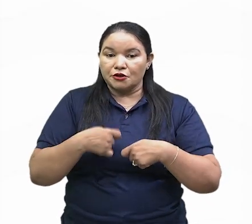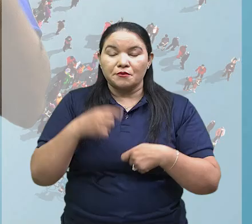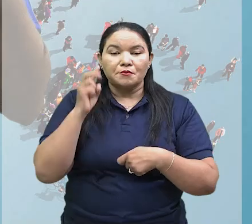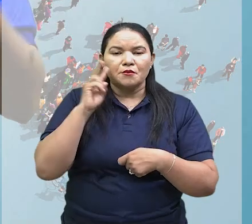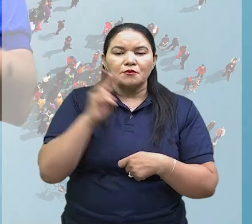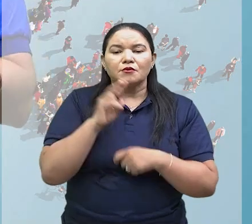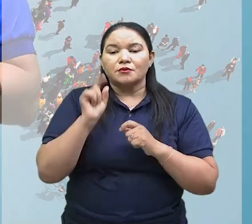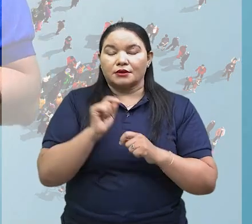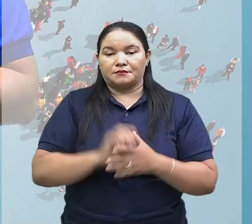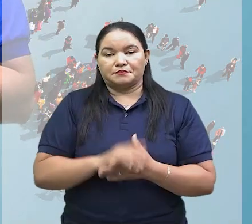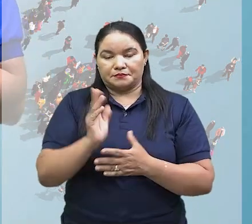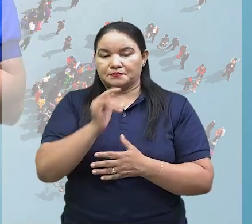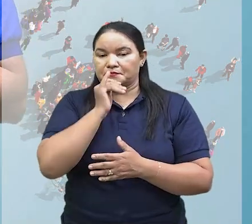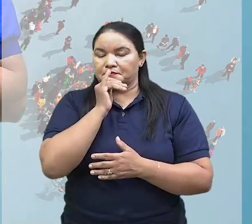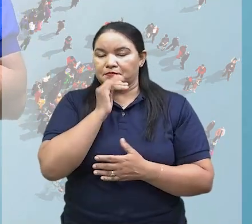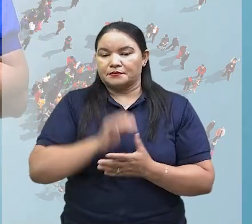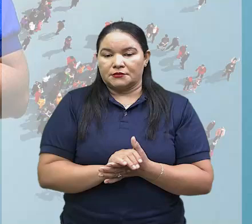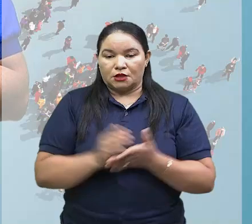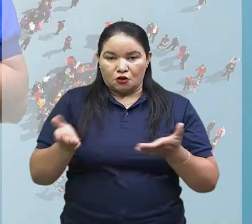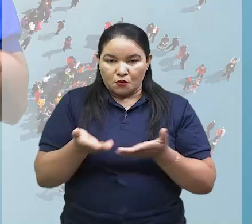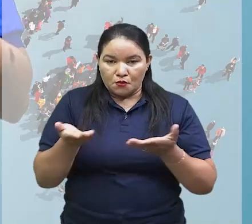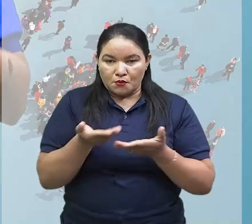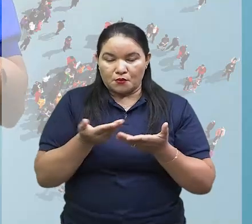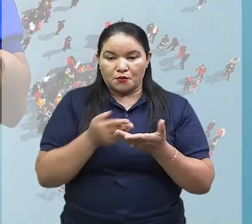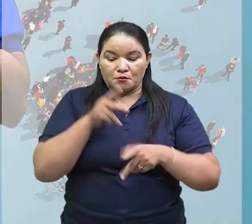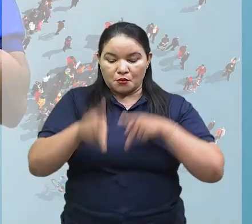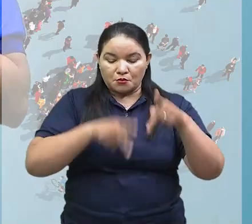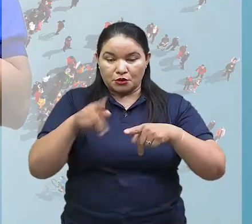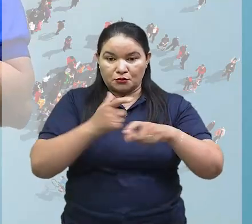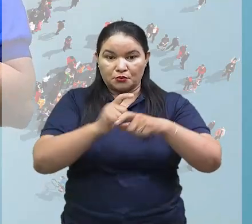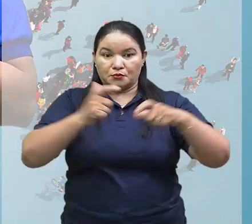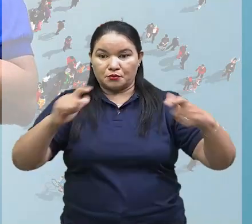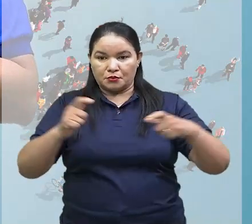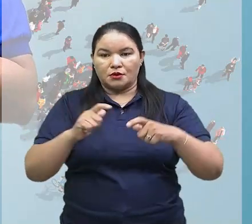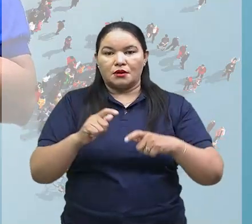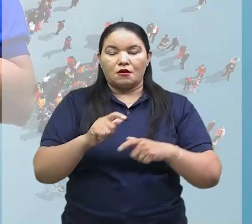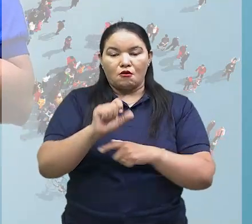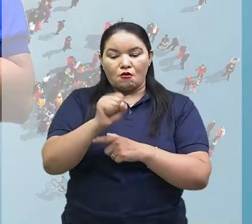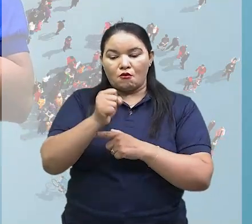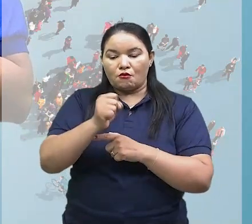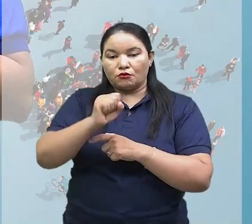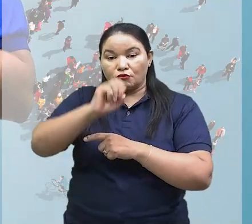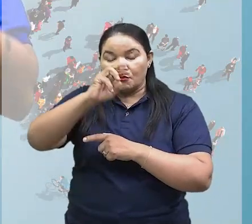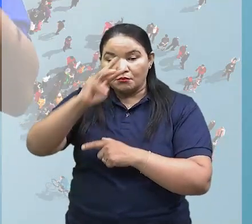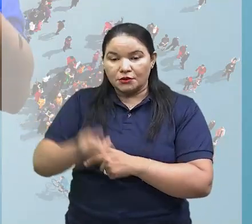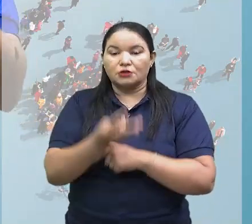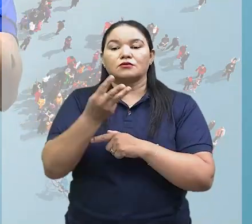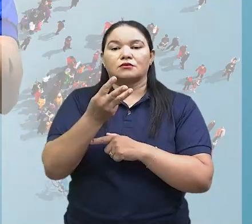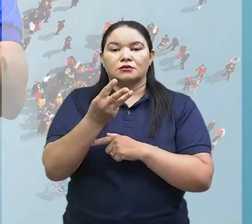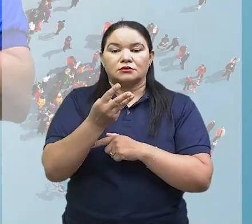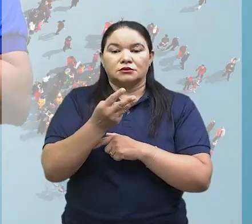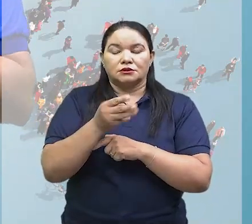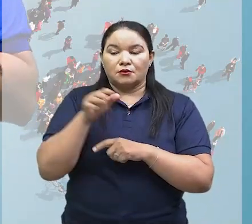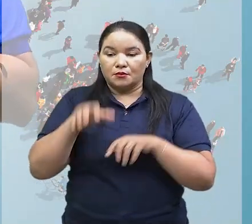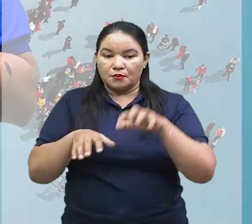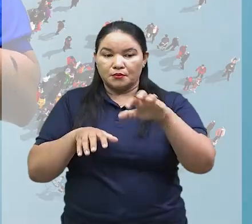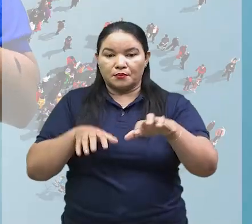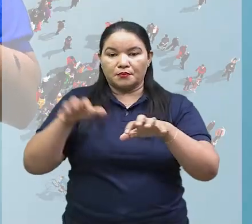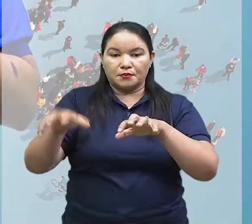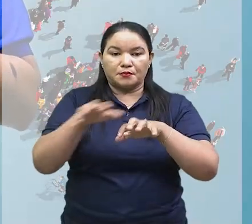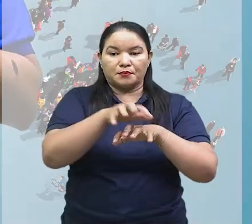que temos uma grande quantidade de habitantes atualmente, 8 bilhões de habitantes, que vai estar distribuído de